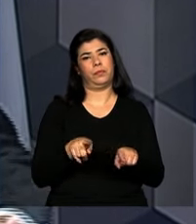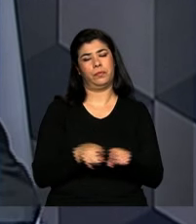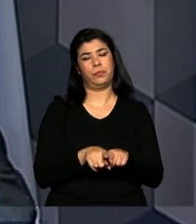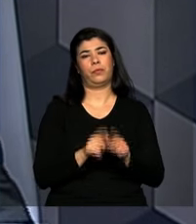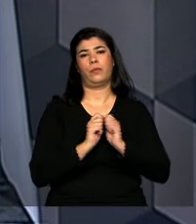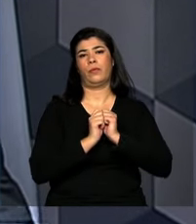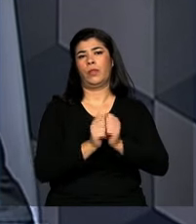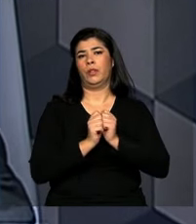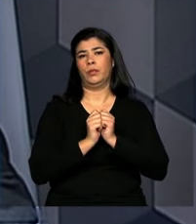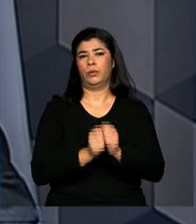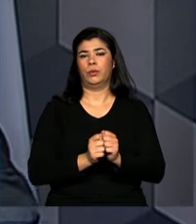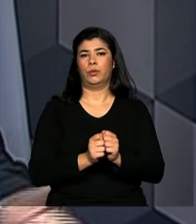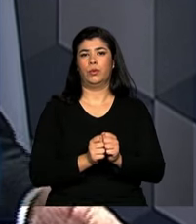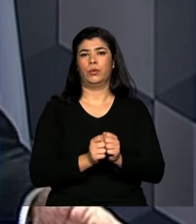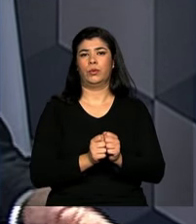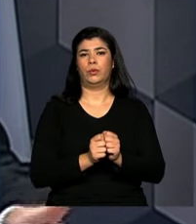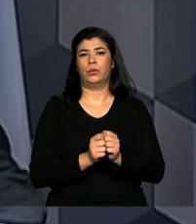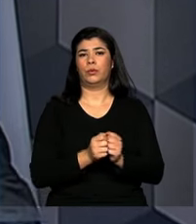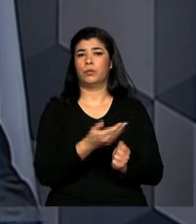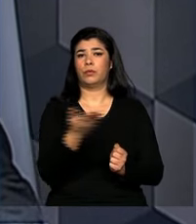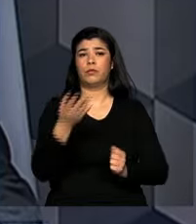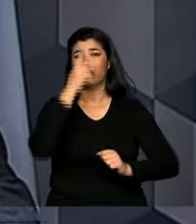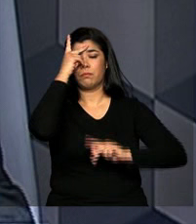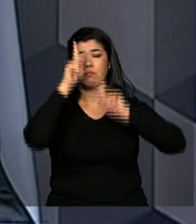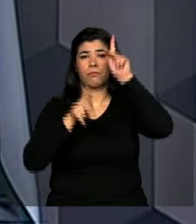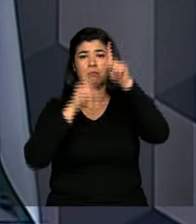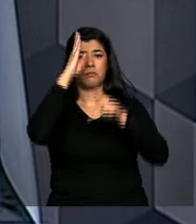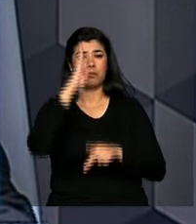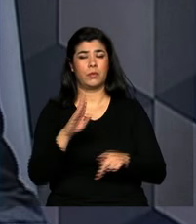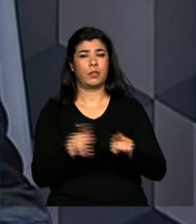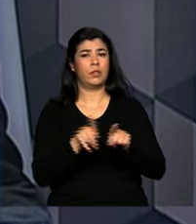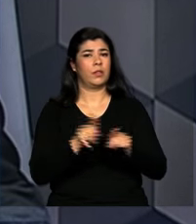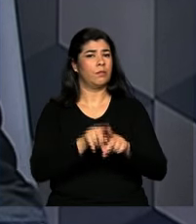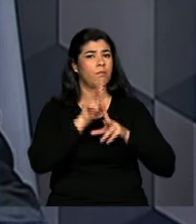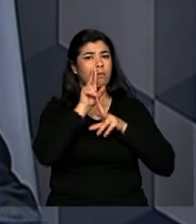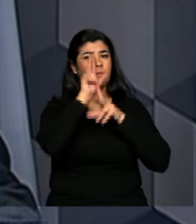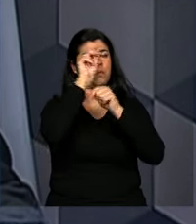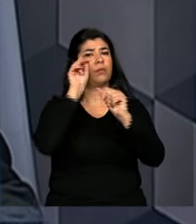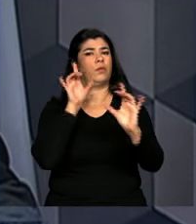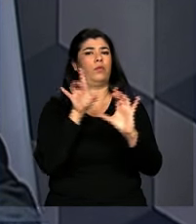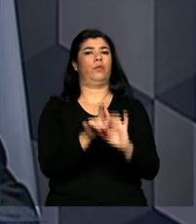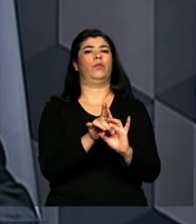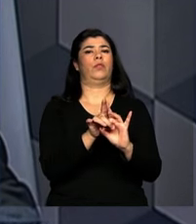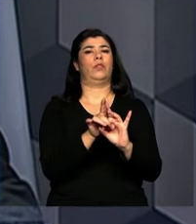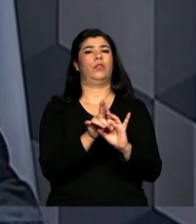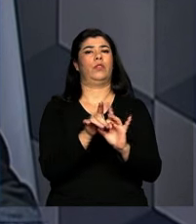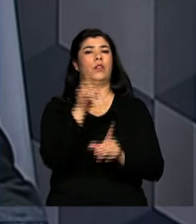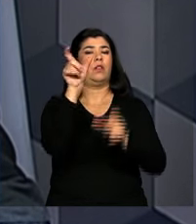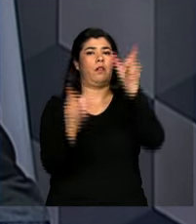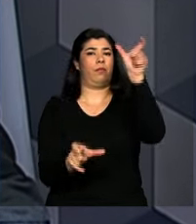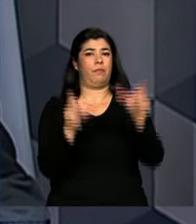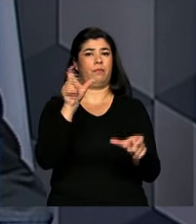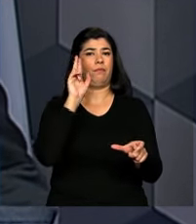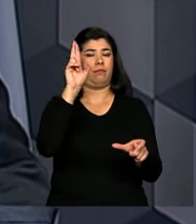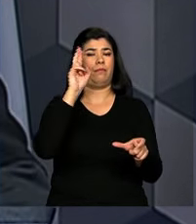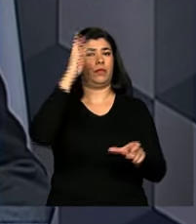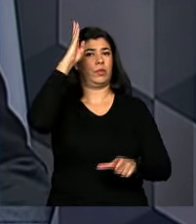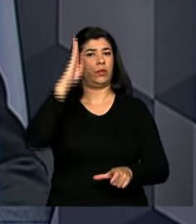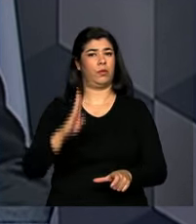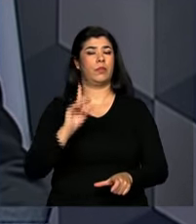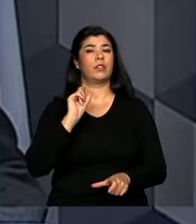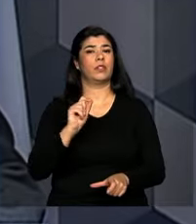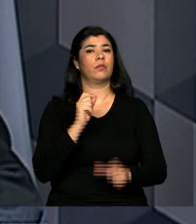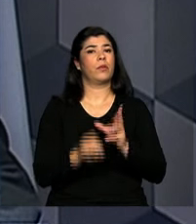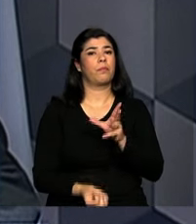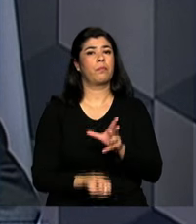com a população brasileira e fortalecendo cada vez mais a posição do Brasil, de grande